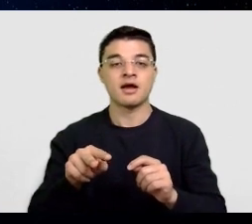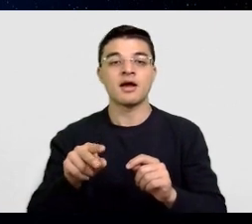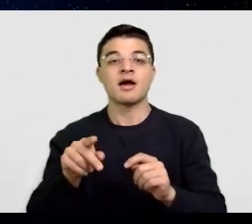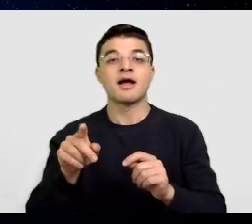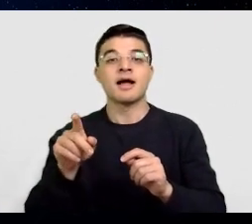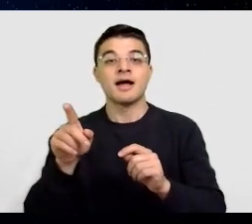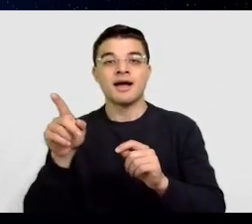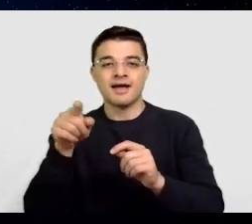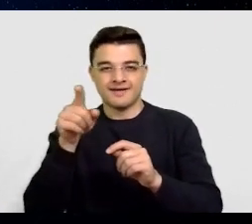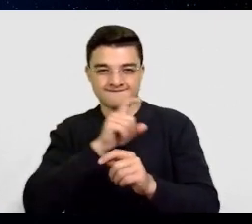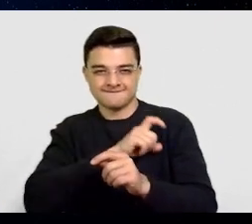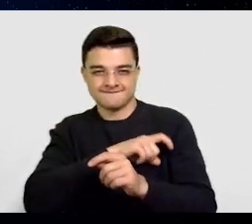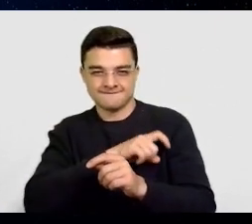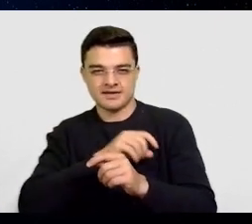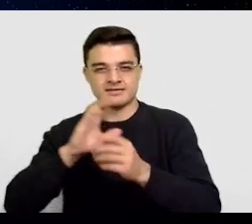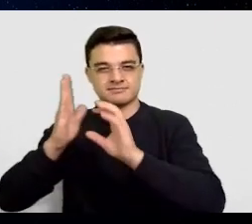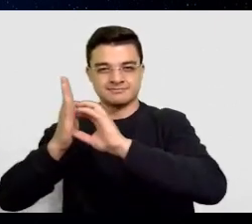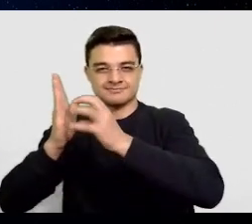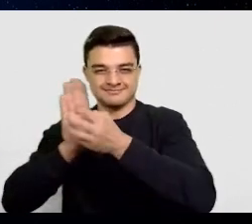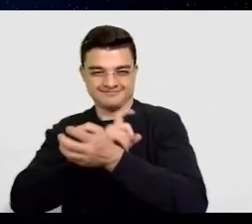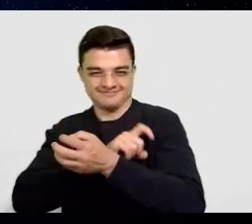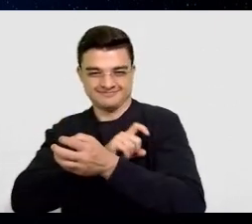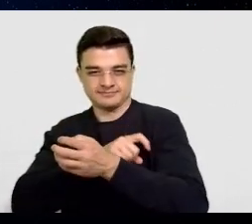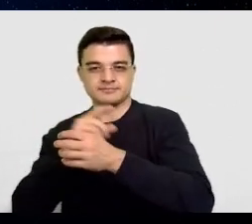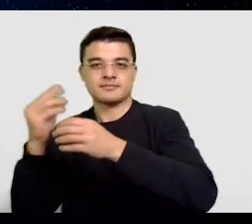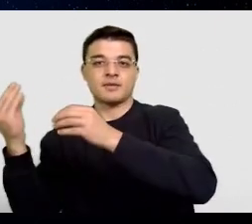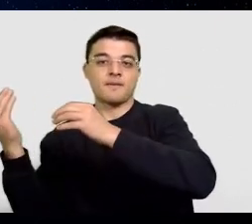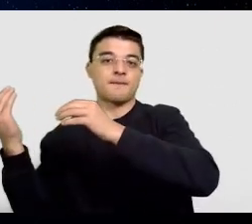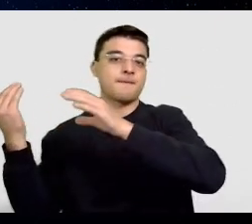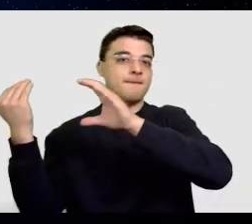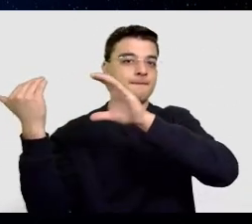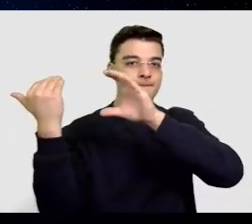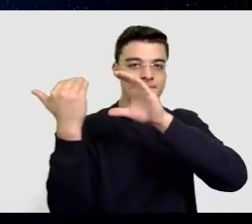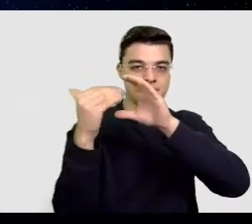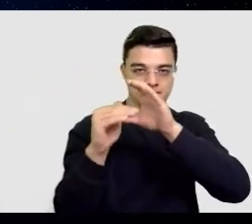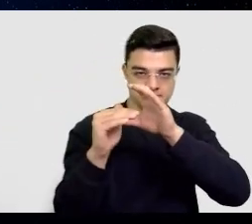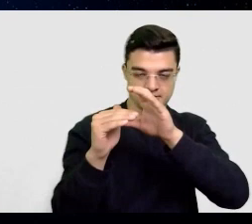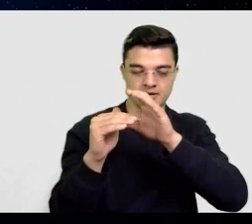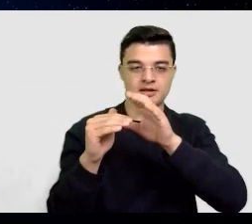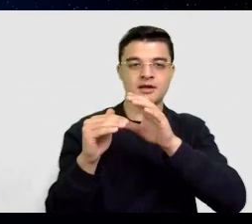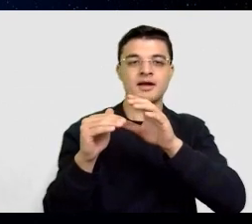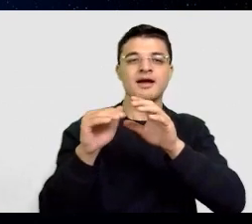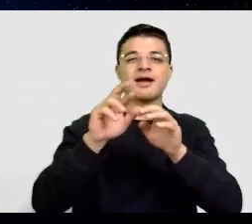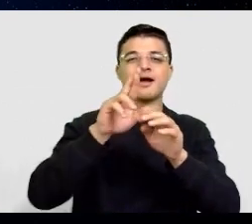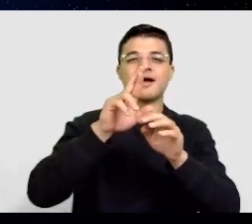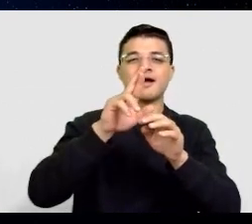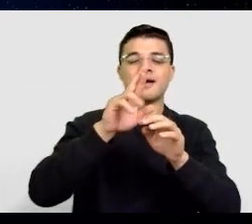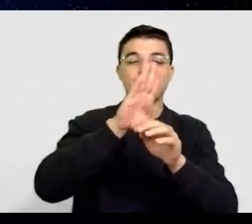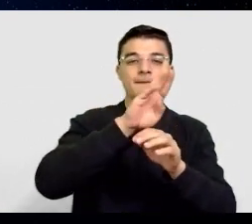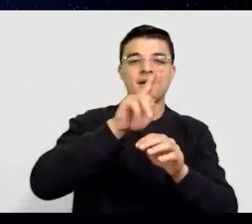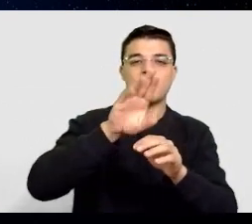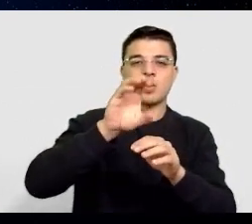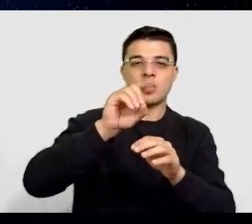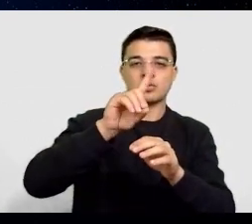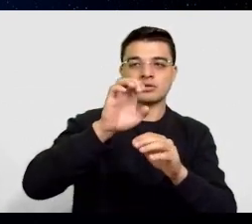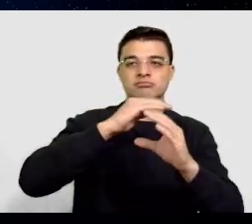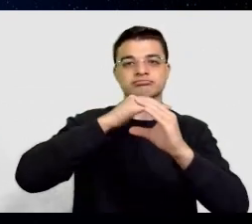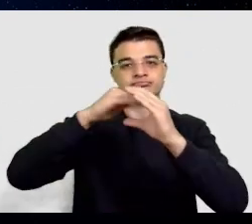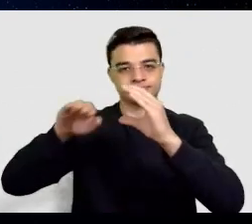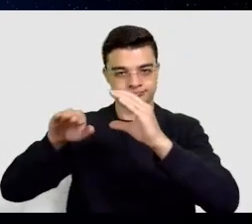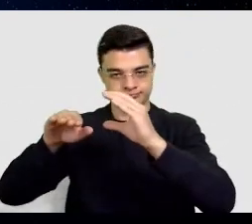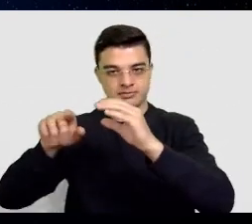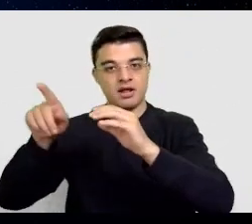malicioso que vai receber essas requisições do BR Code lá, que a gente viu do Pix dinâmico, e vai manipular